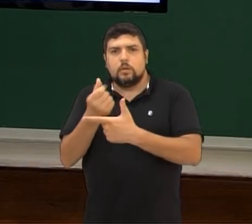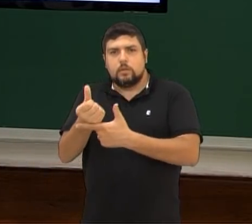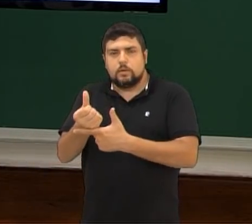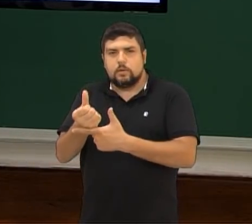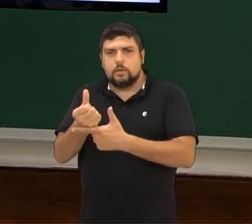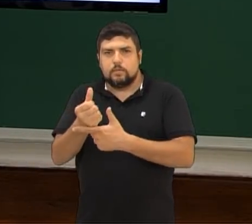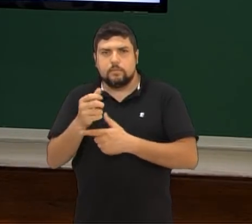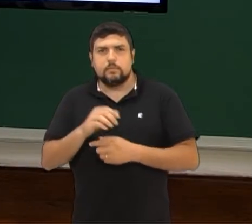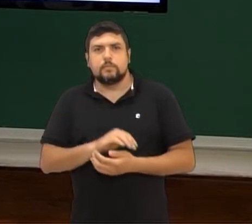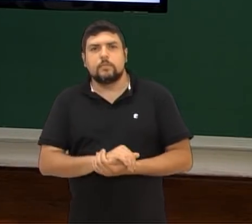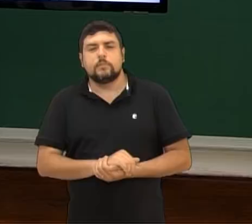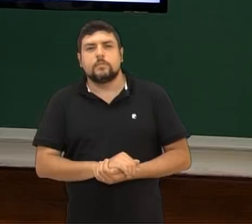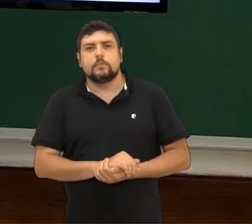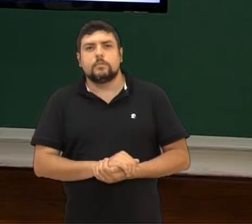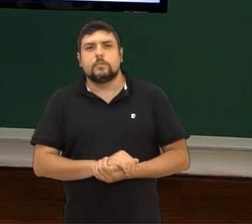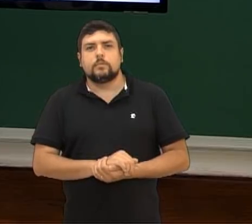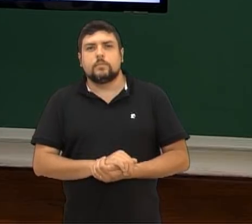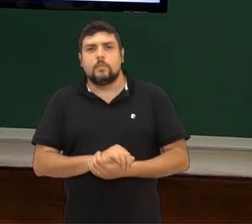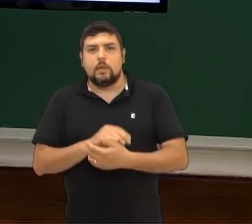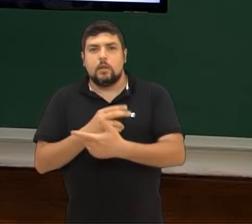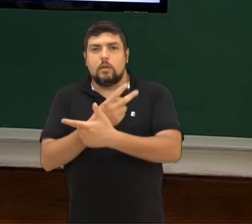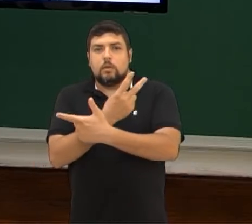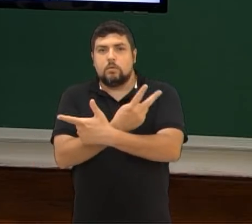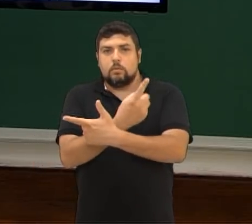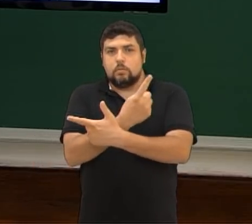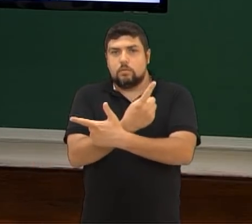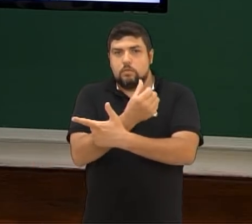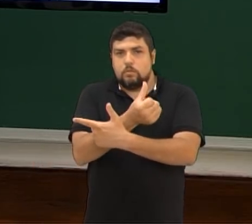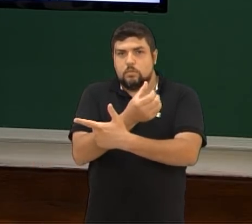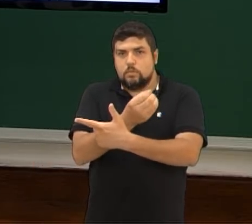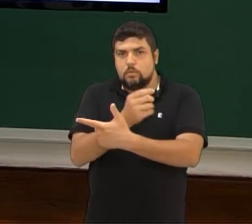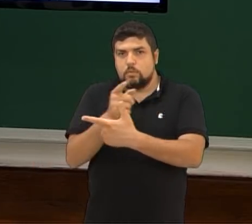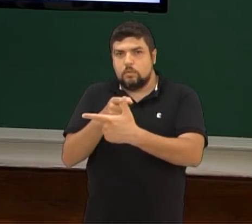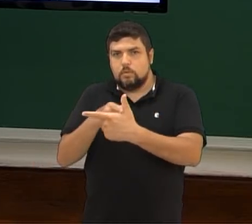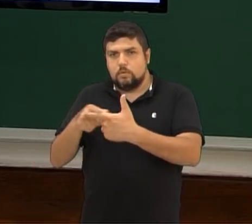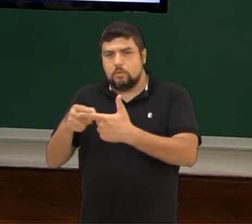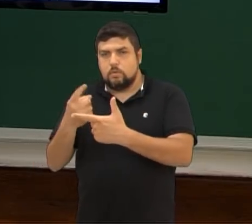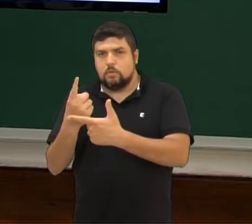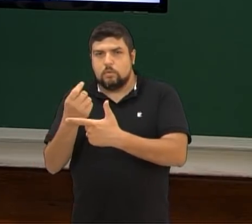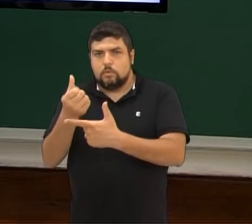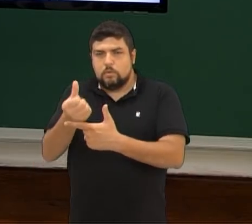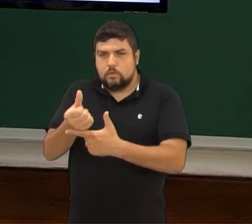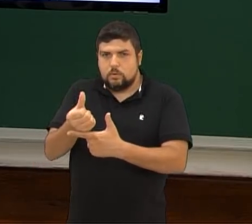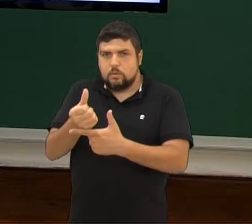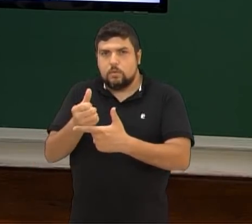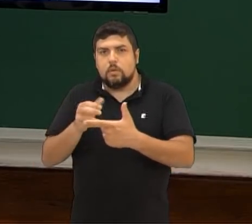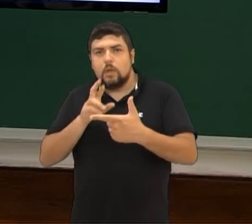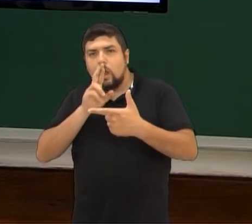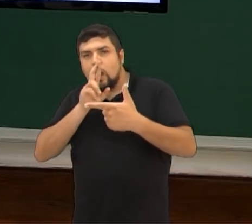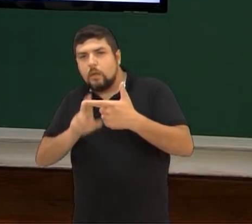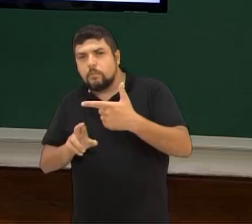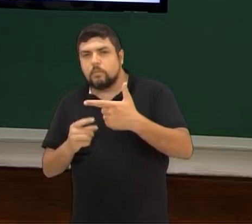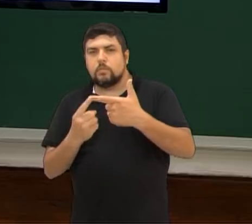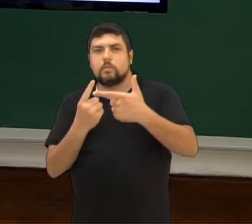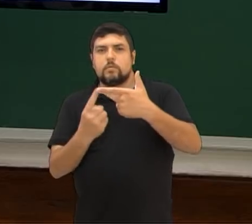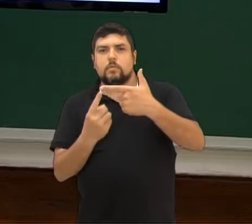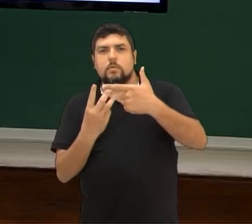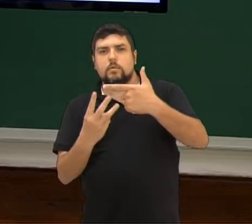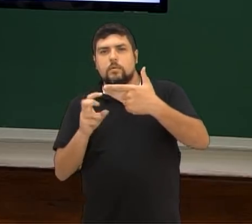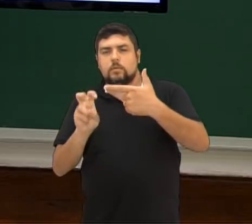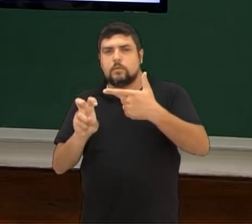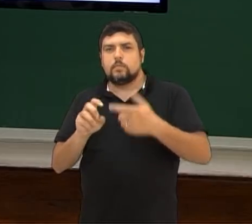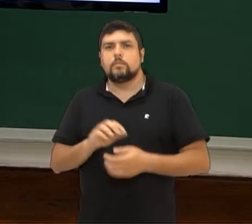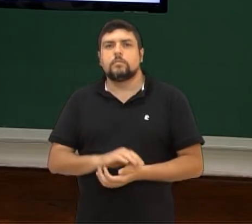meios, lembra? 2.160 dividido por 16 vai dar 135. Então, logo,